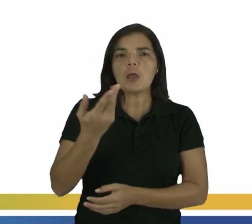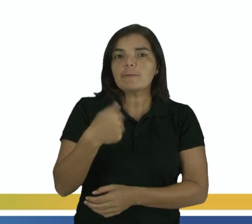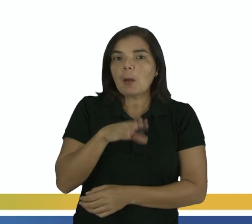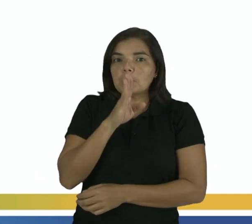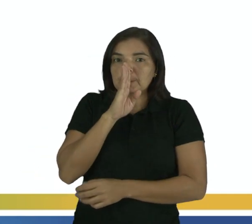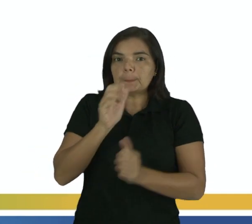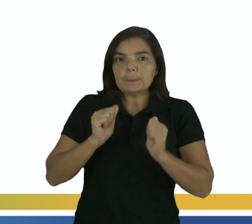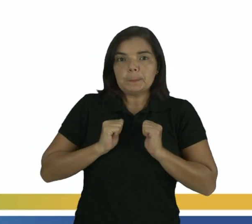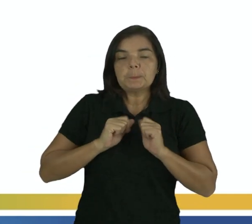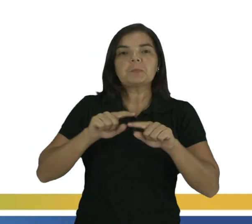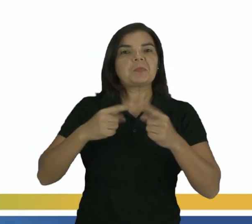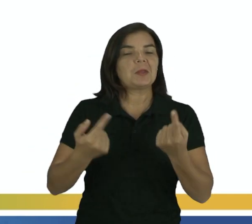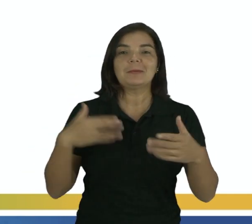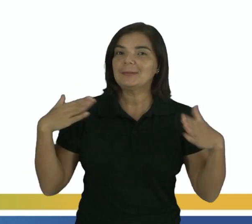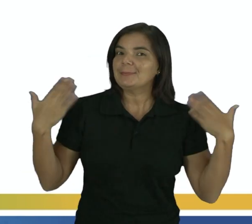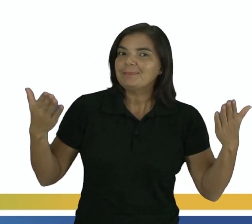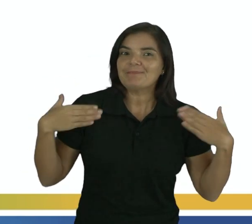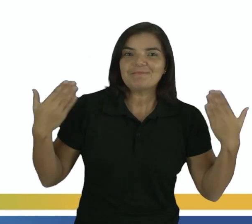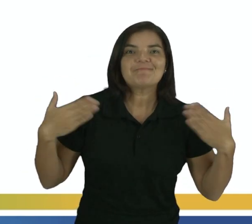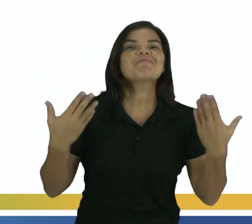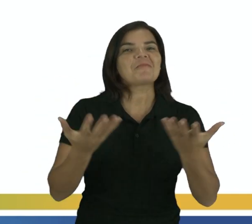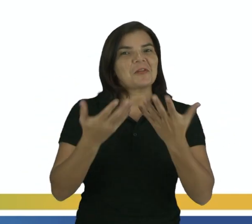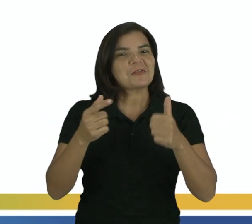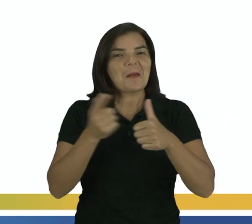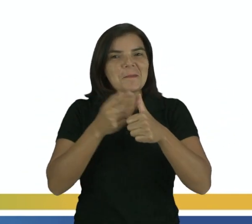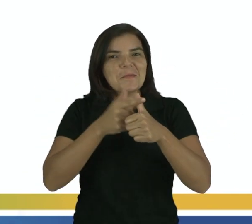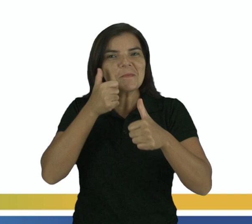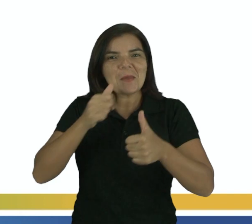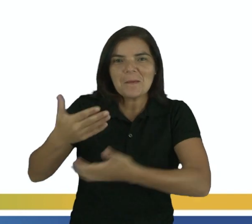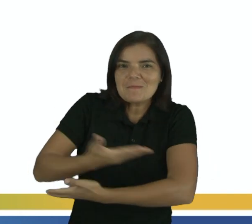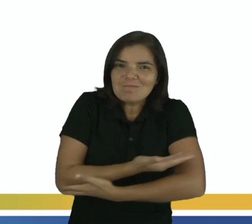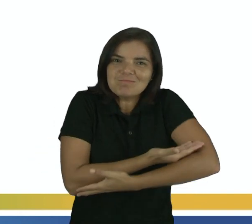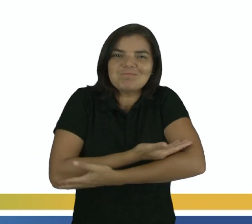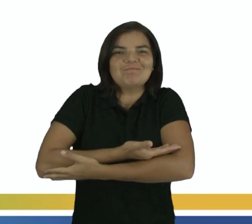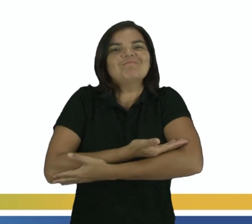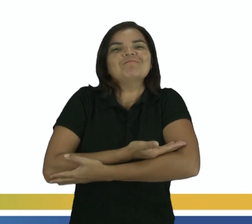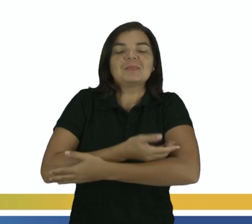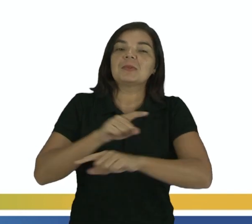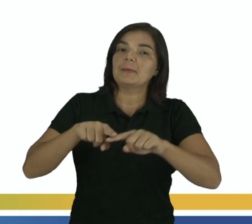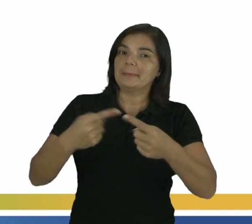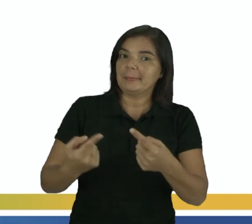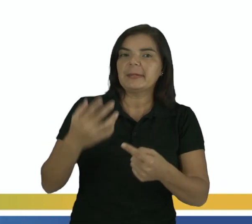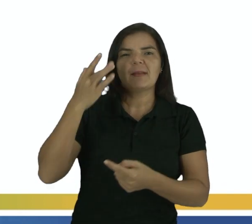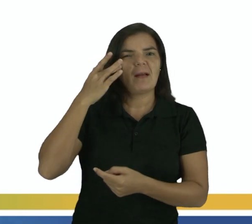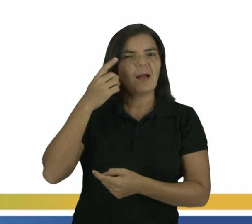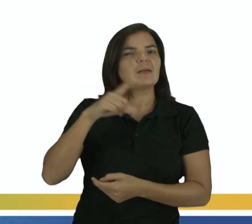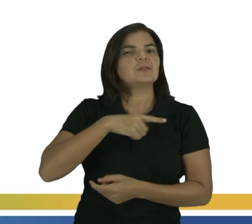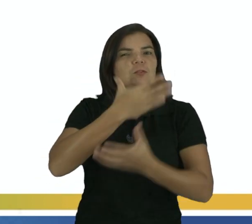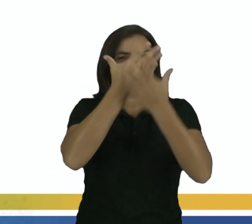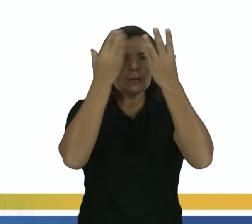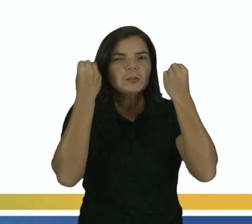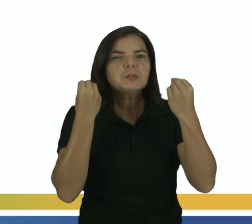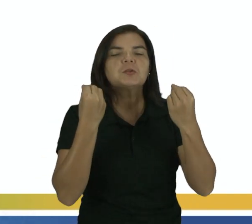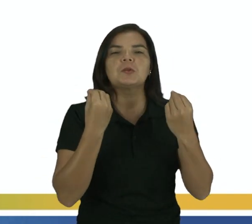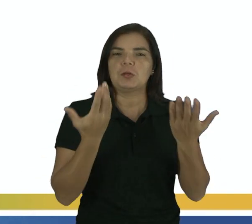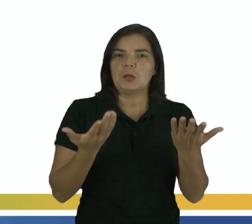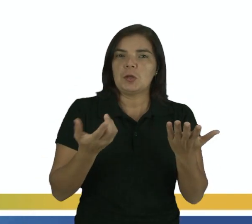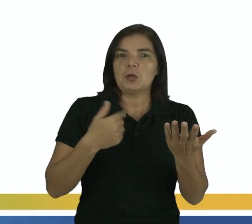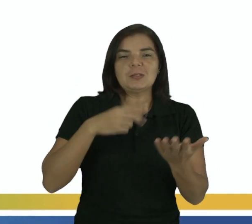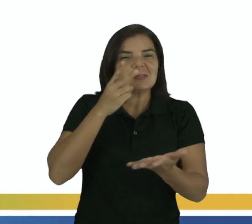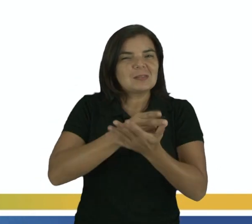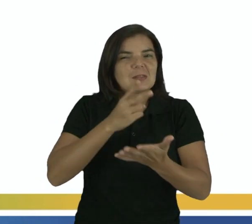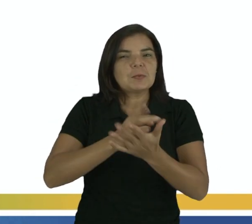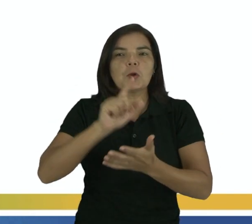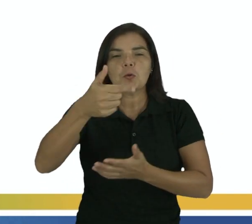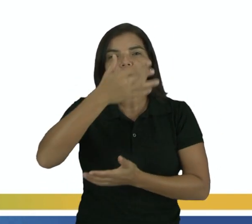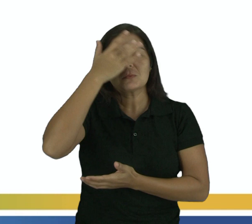incomodá-la. Eu estava muito animada e queria ser a primeira a pegar o meu irmão no colo. Porém, acho que tinha esquecido que, como eu, todas as